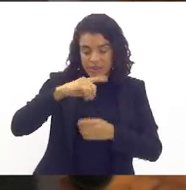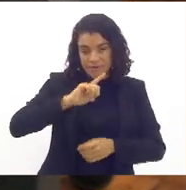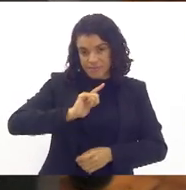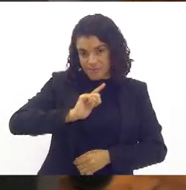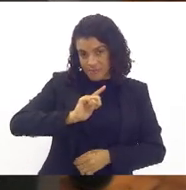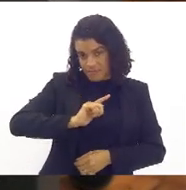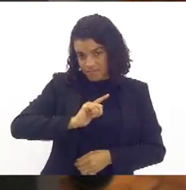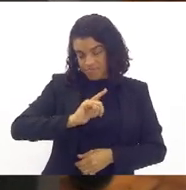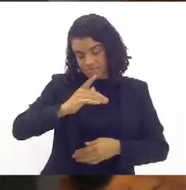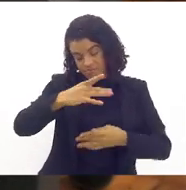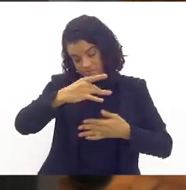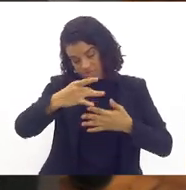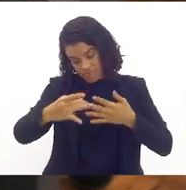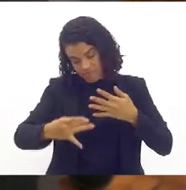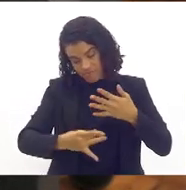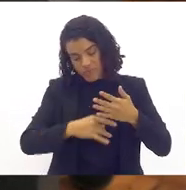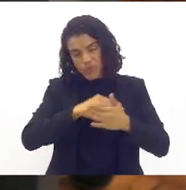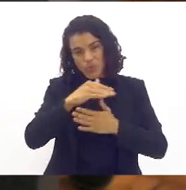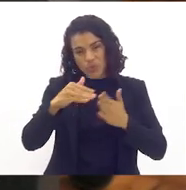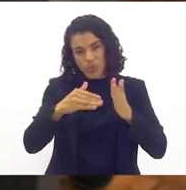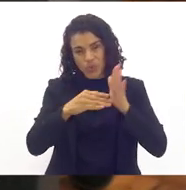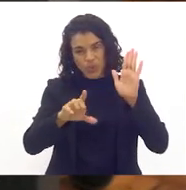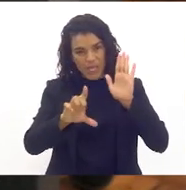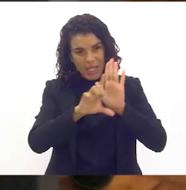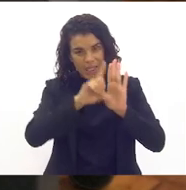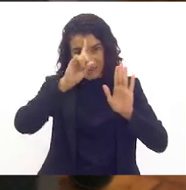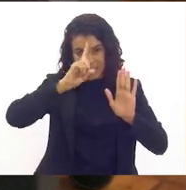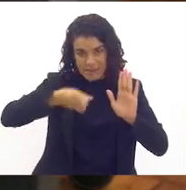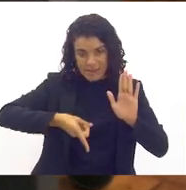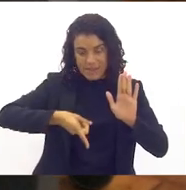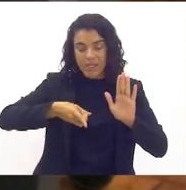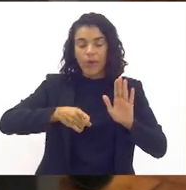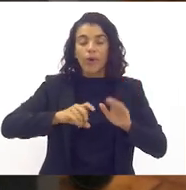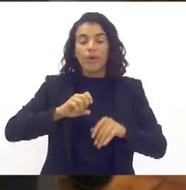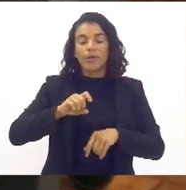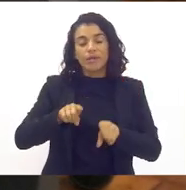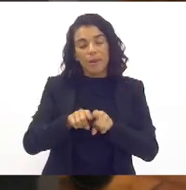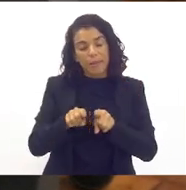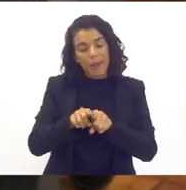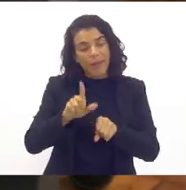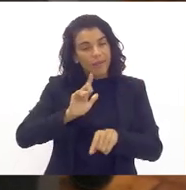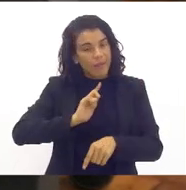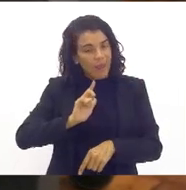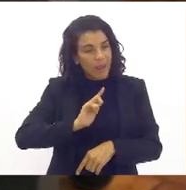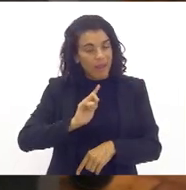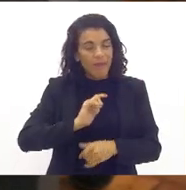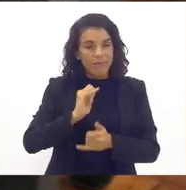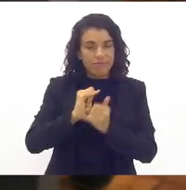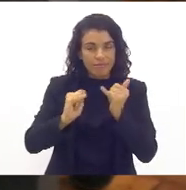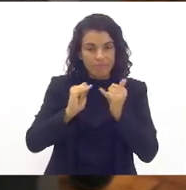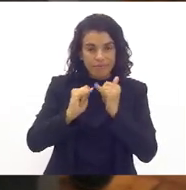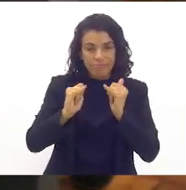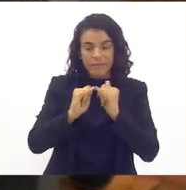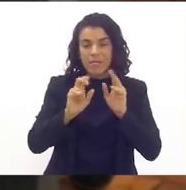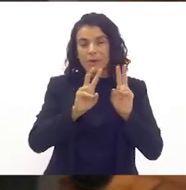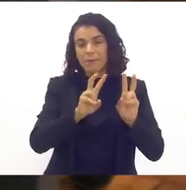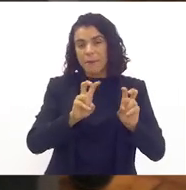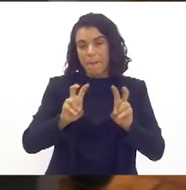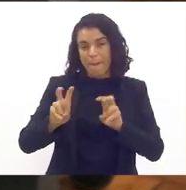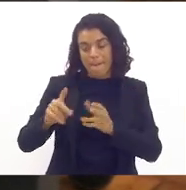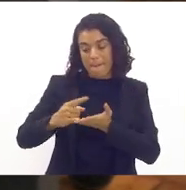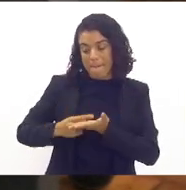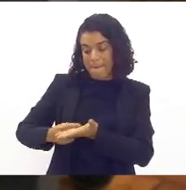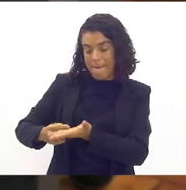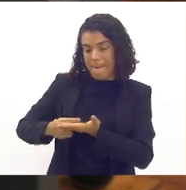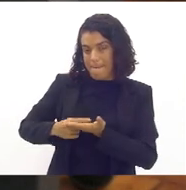tudo que a legislação determina e se ali tem as questões que são